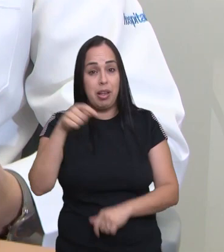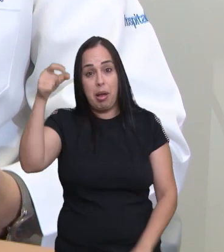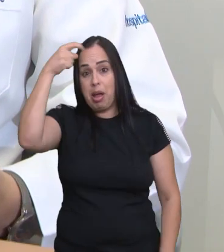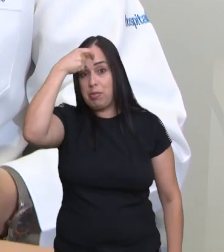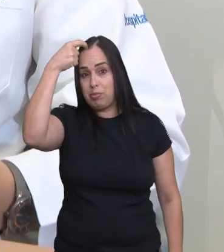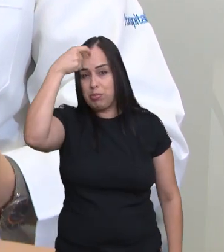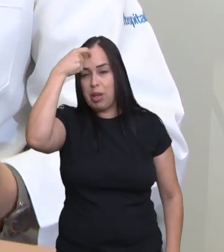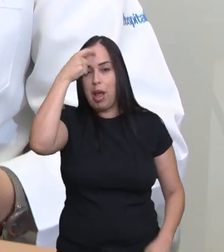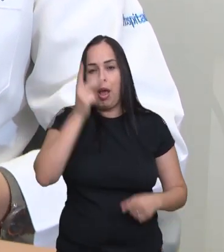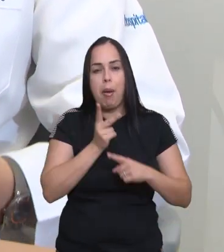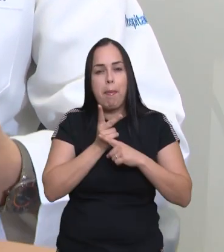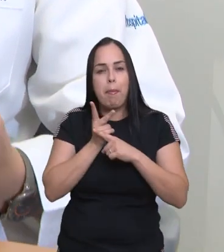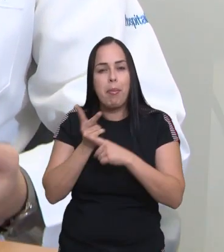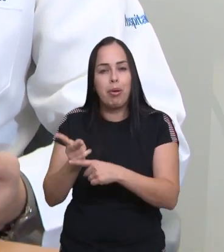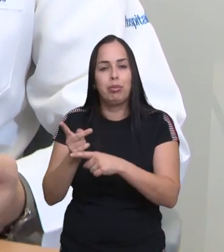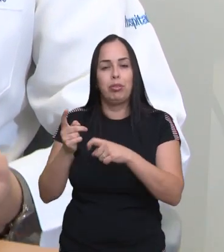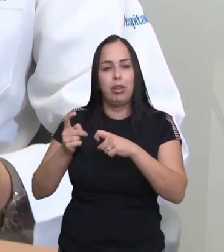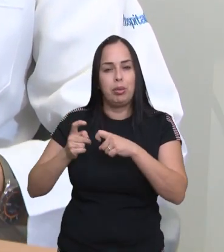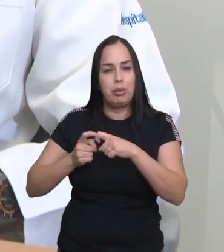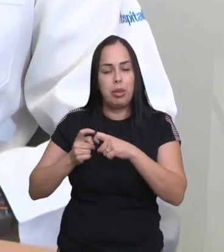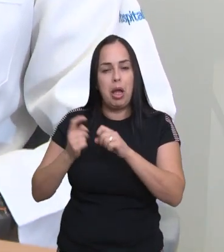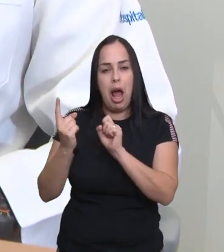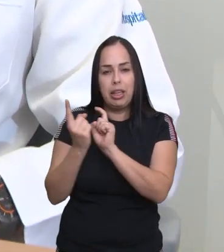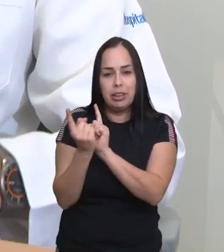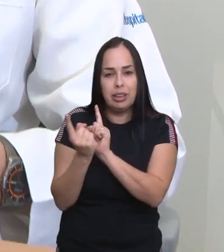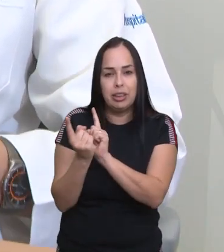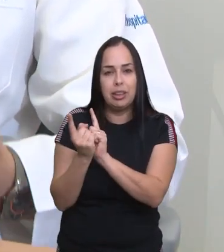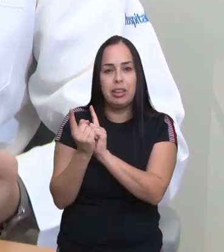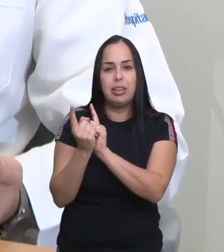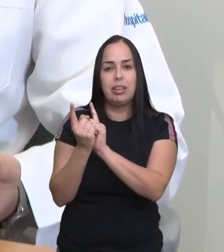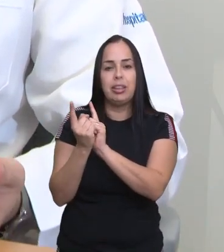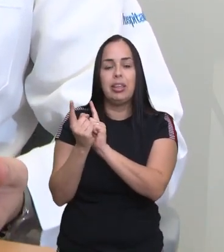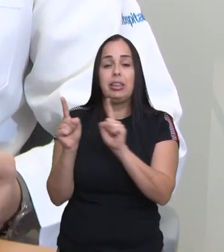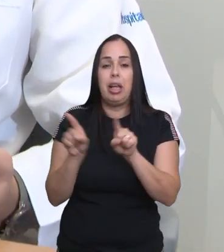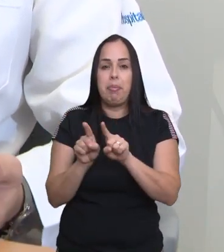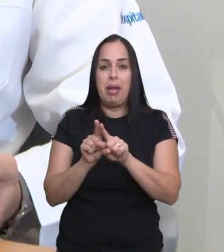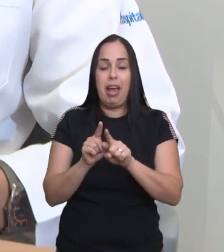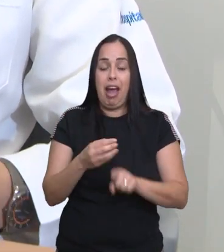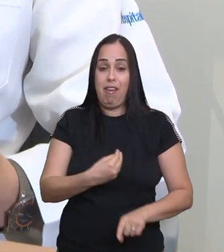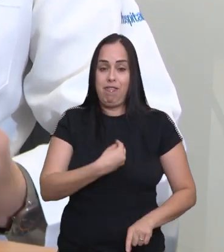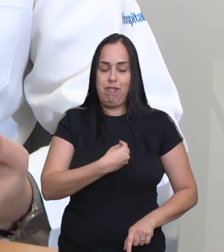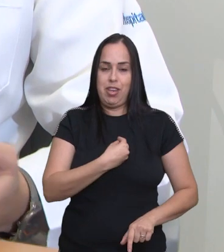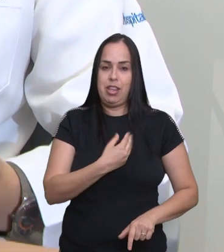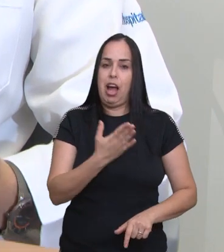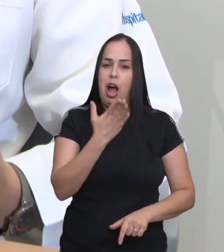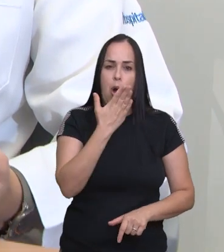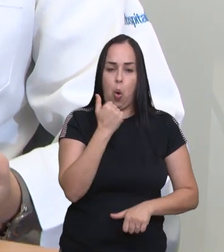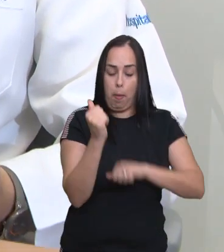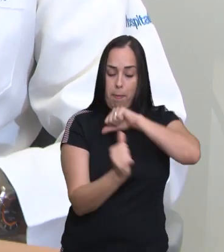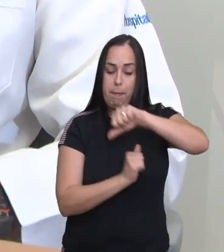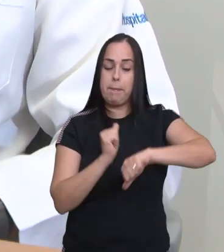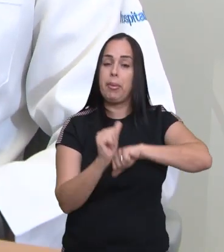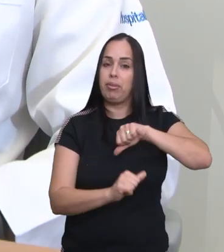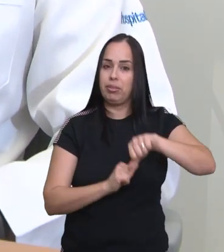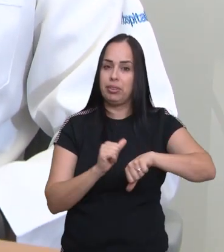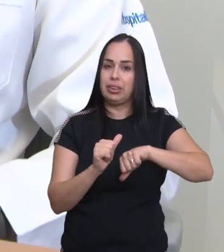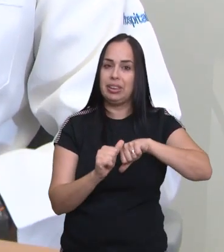se conscientizam e procuram por atendimento e por mudar o estilo de vida, alimentação e